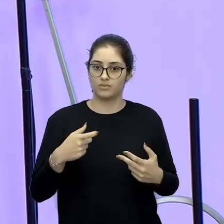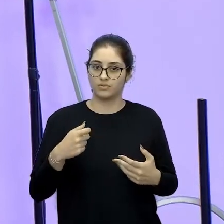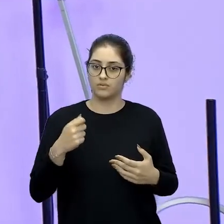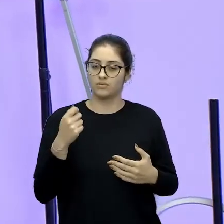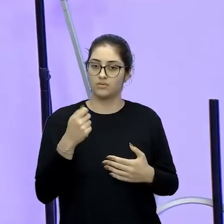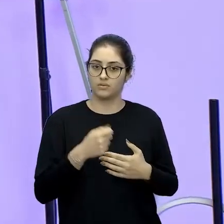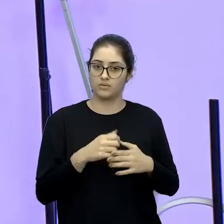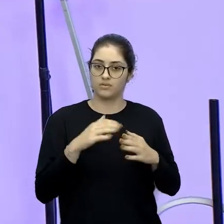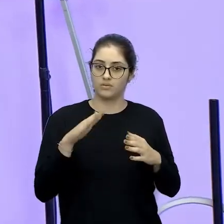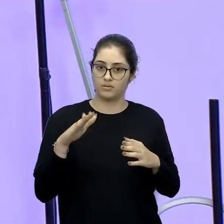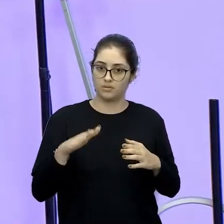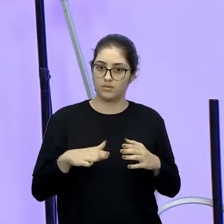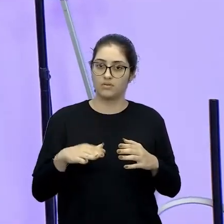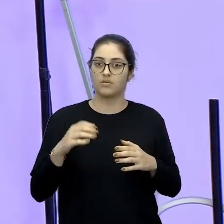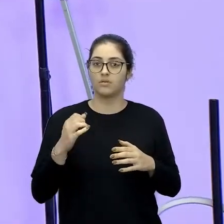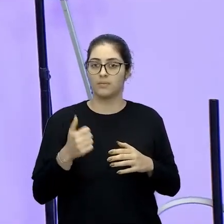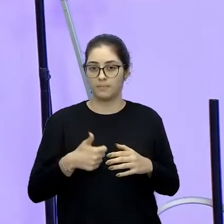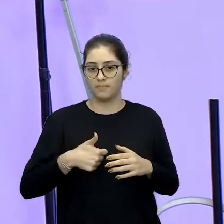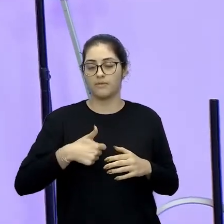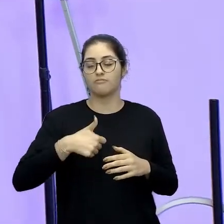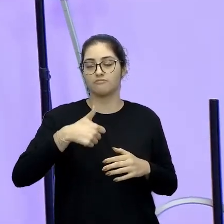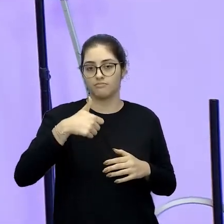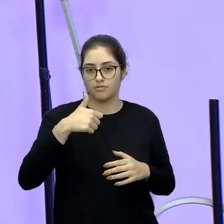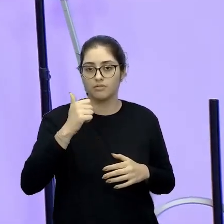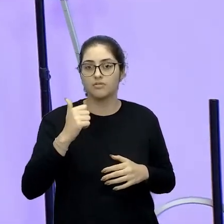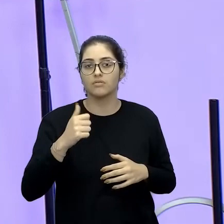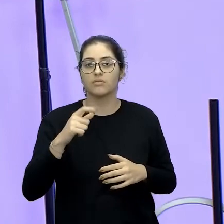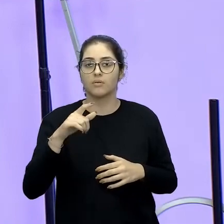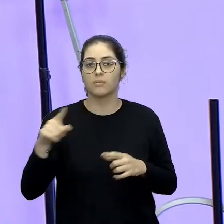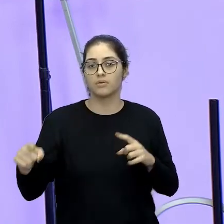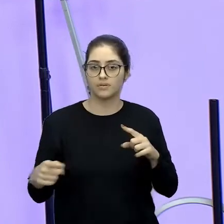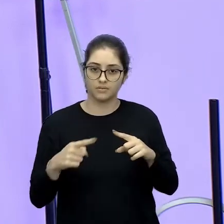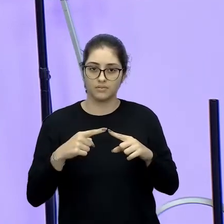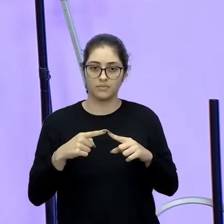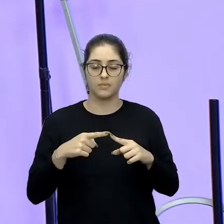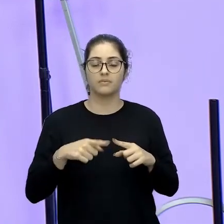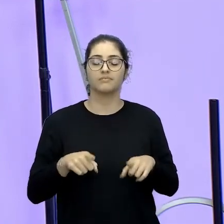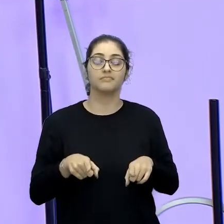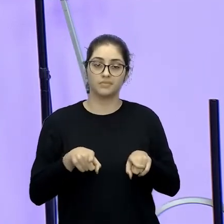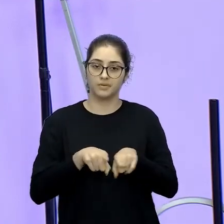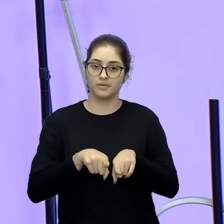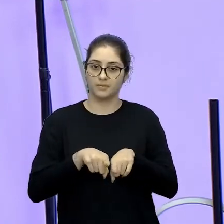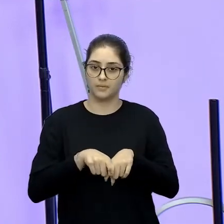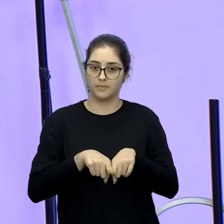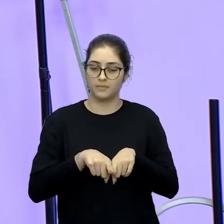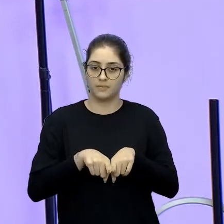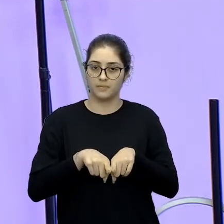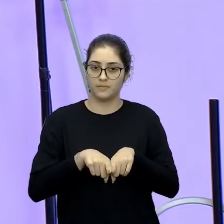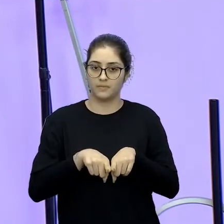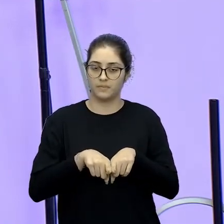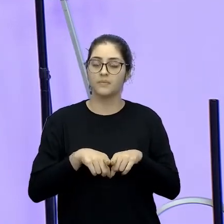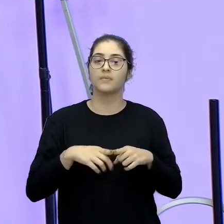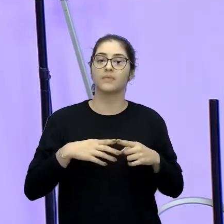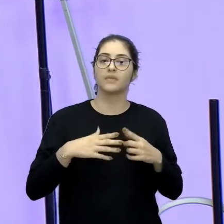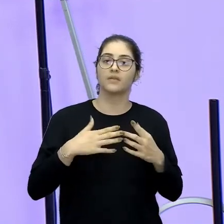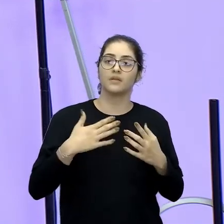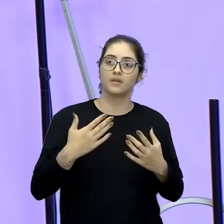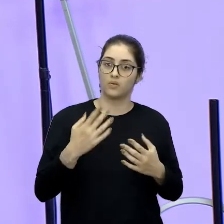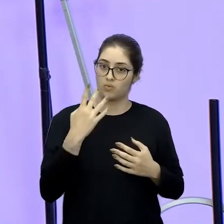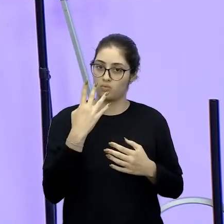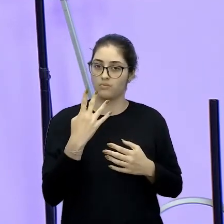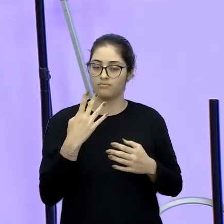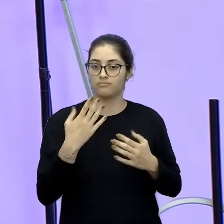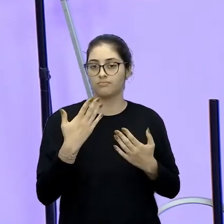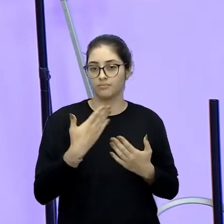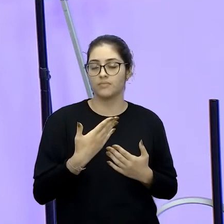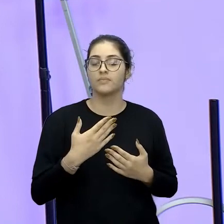que quanto menos me custar, melhor, né? Com relação ao meu objetivo. E também, nesse item 4 aí, a gente